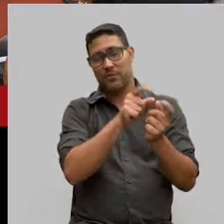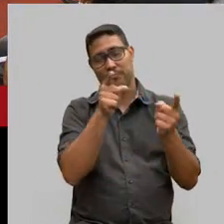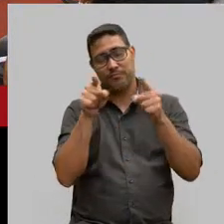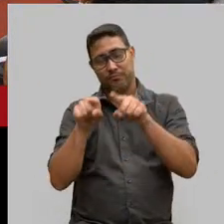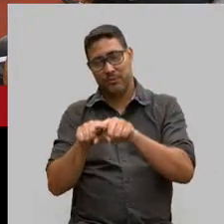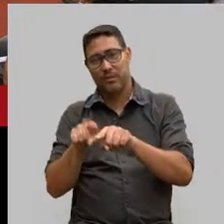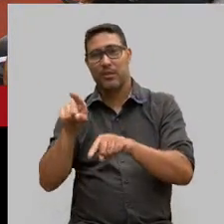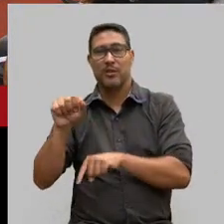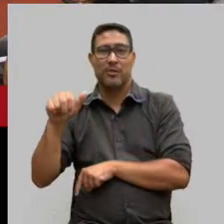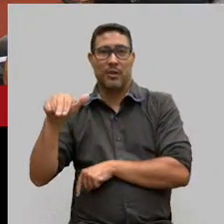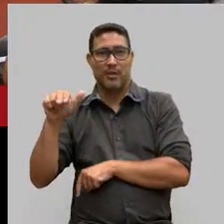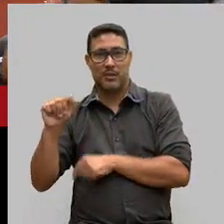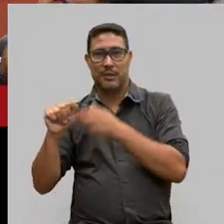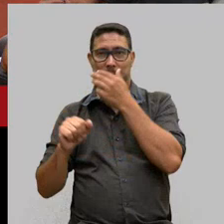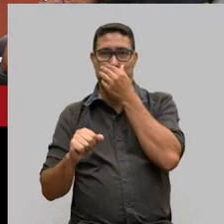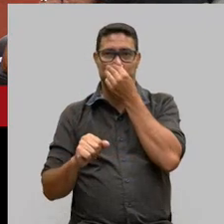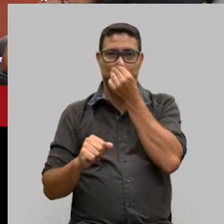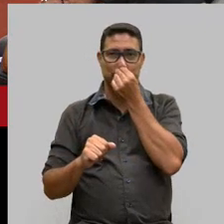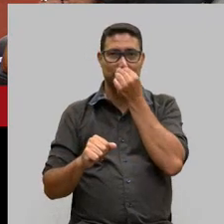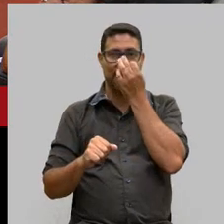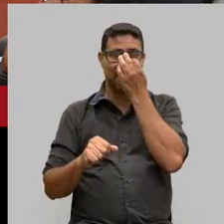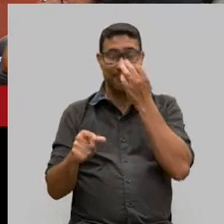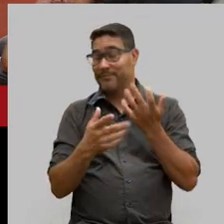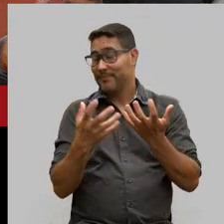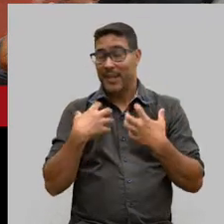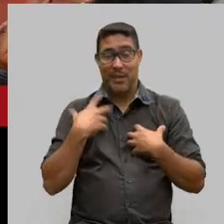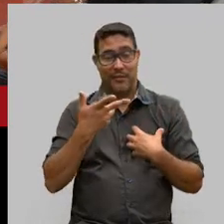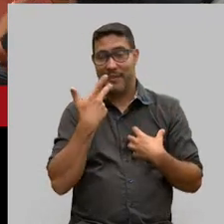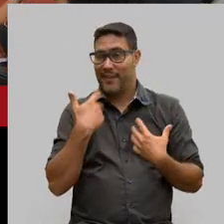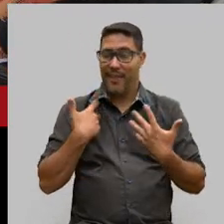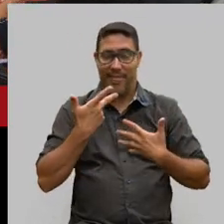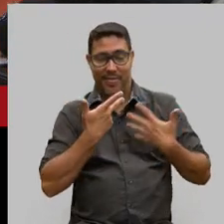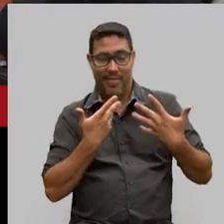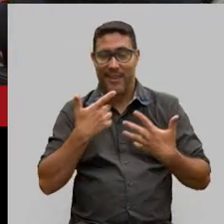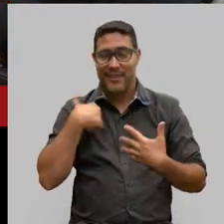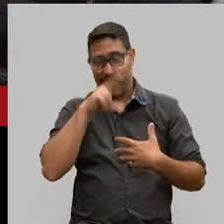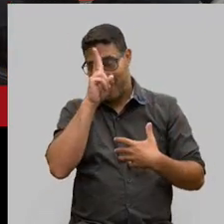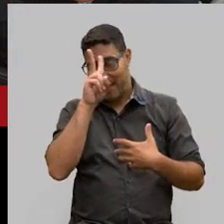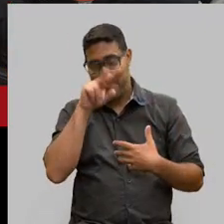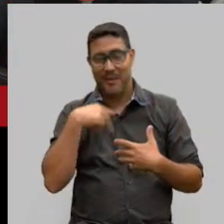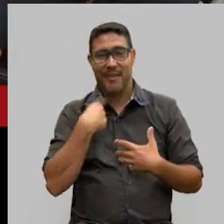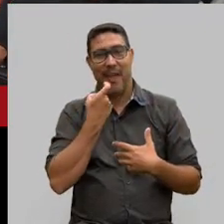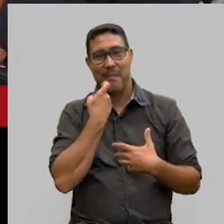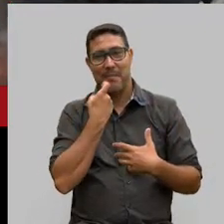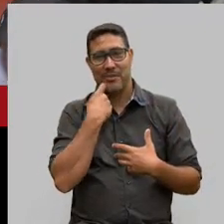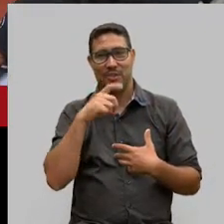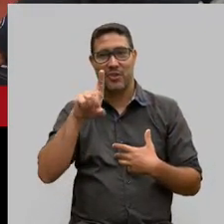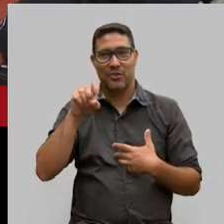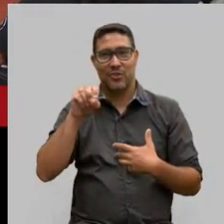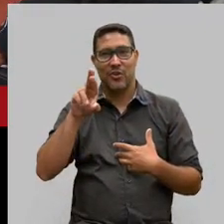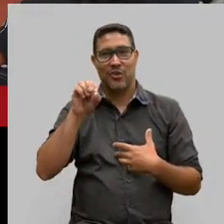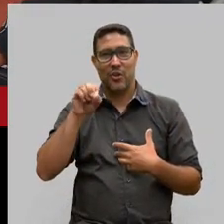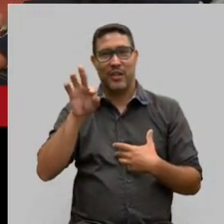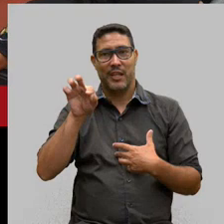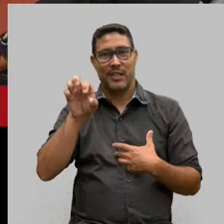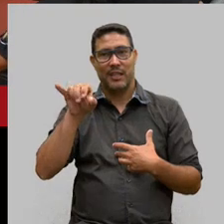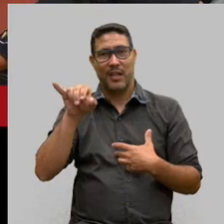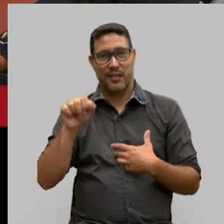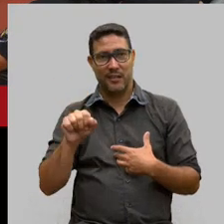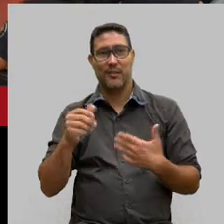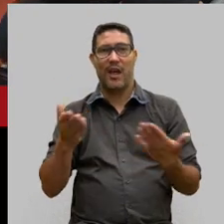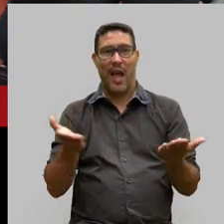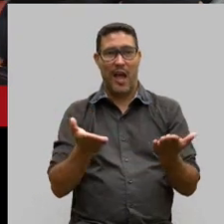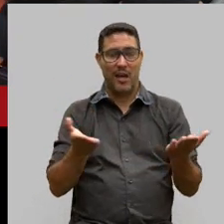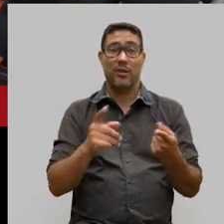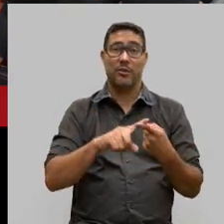gente vamos dar continuidade eu me empolguei aqui porque eu lembrei do do da peixinha Doroteia vamos ouvir agora o Luiz Renato